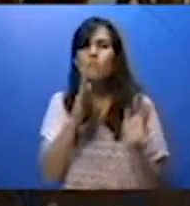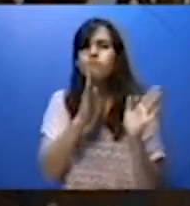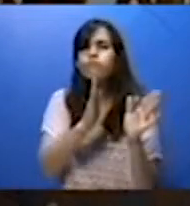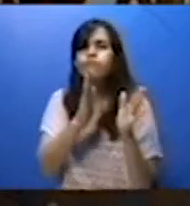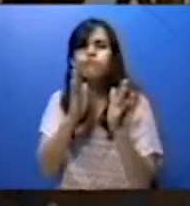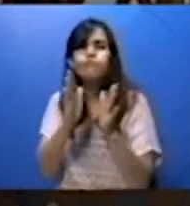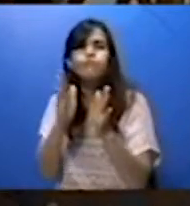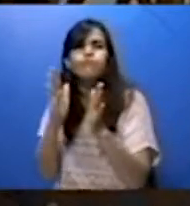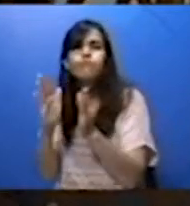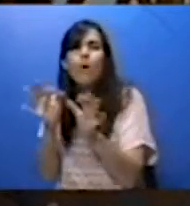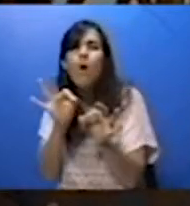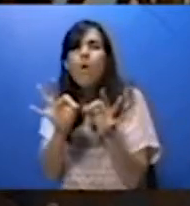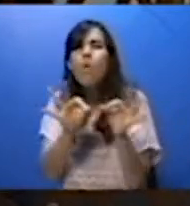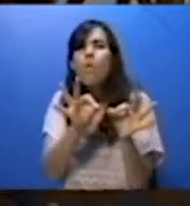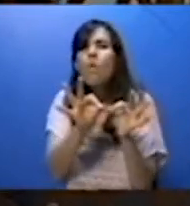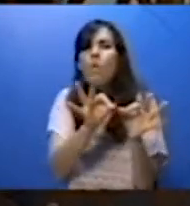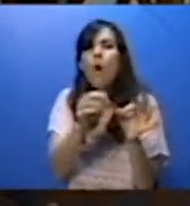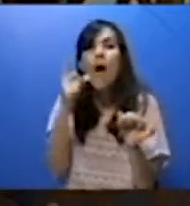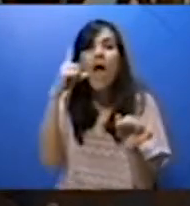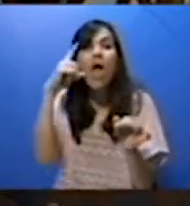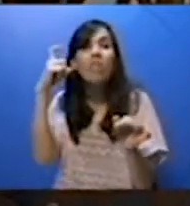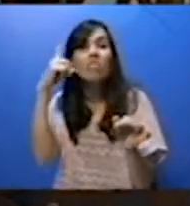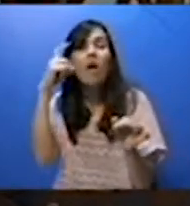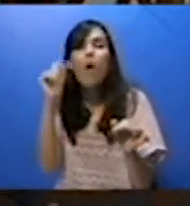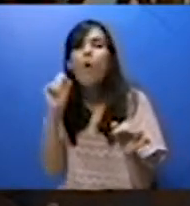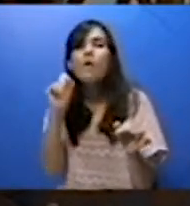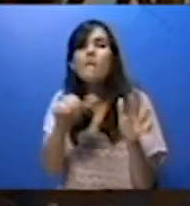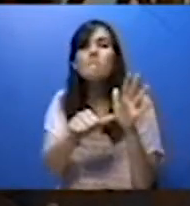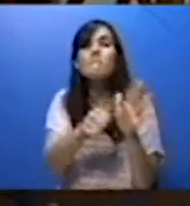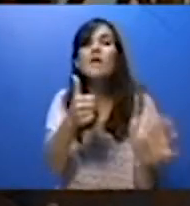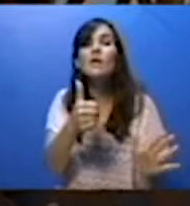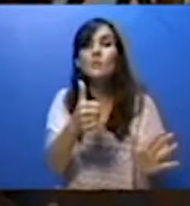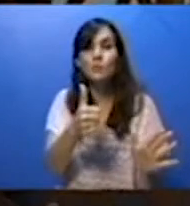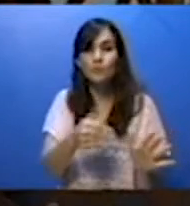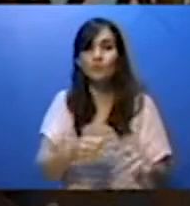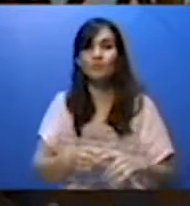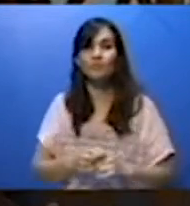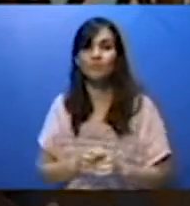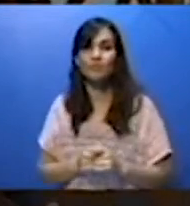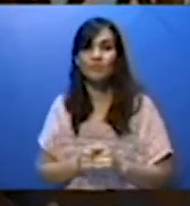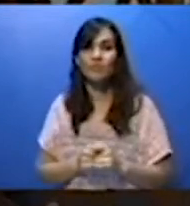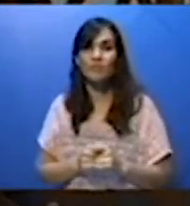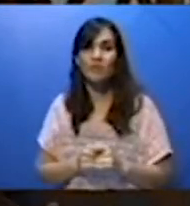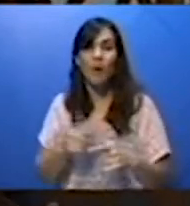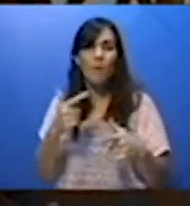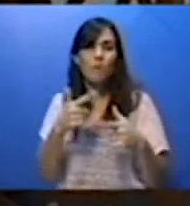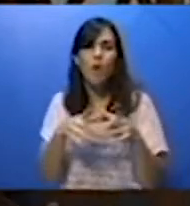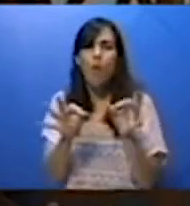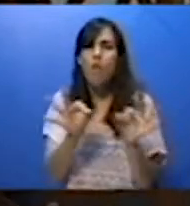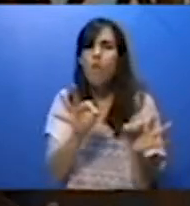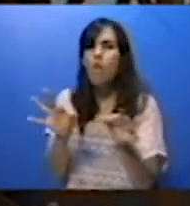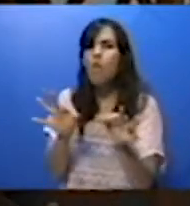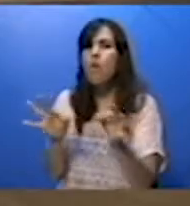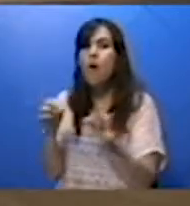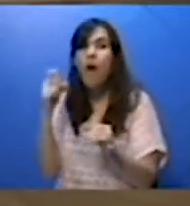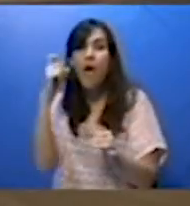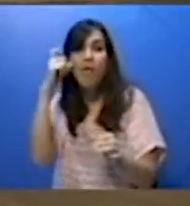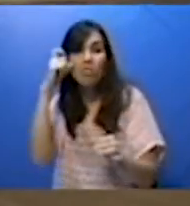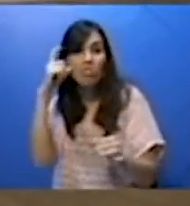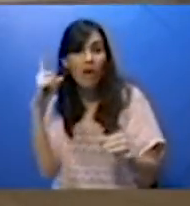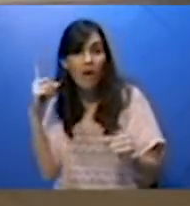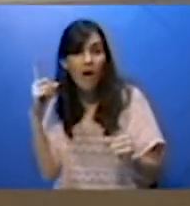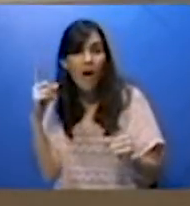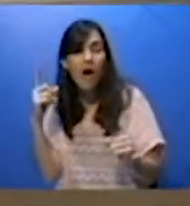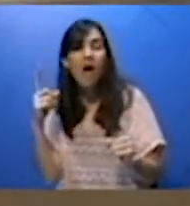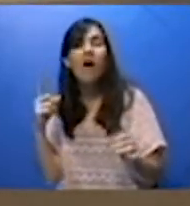idéias sei lá qual é o fato que eu faço primeiro tá porque com essa organização das ideias eu